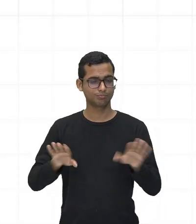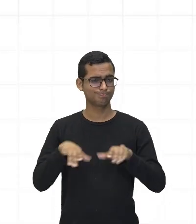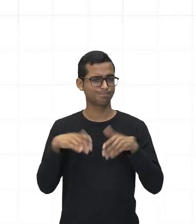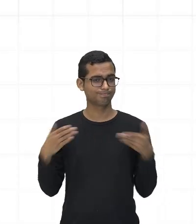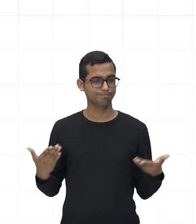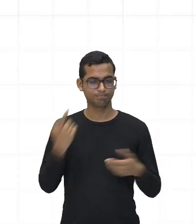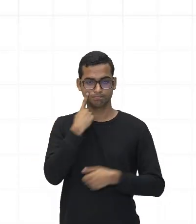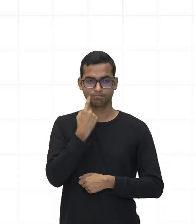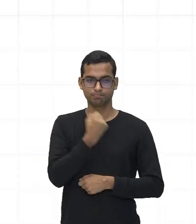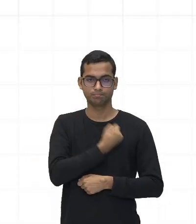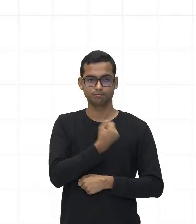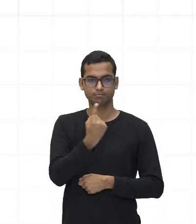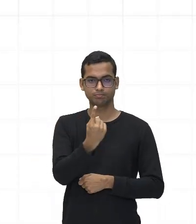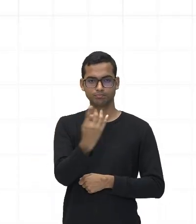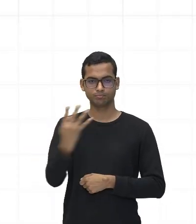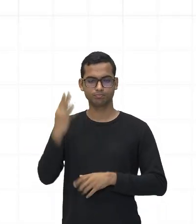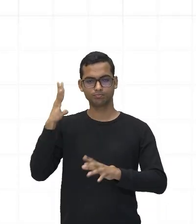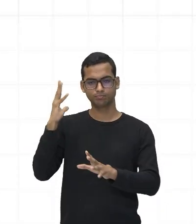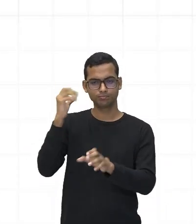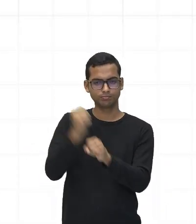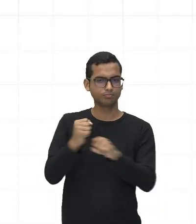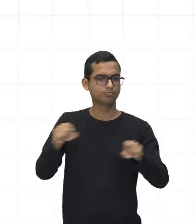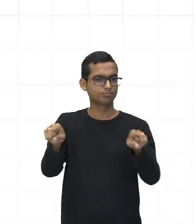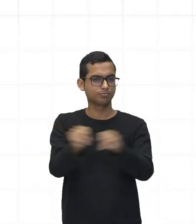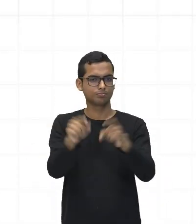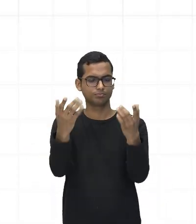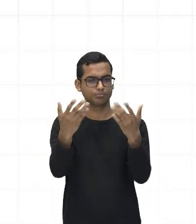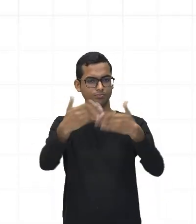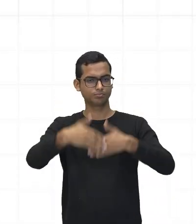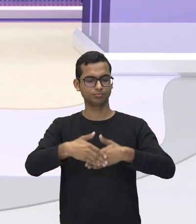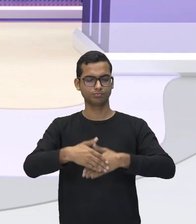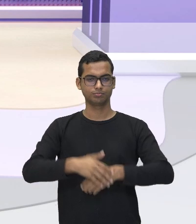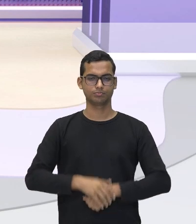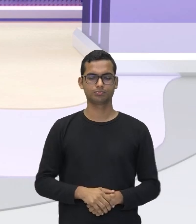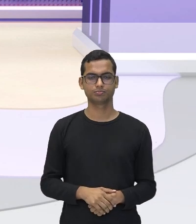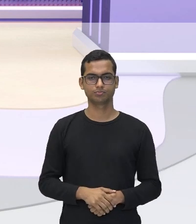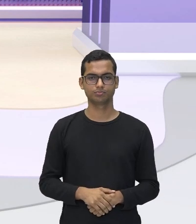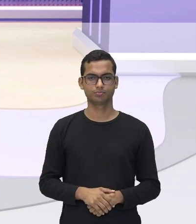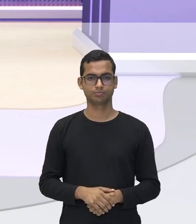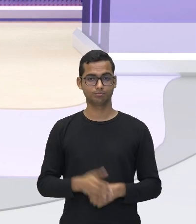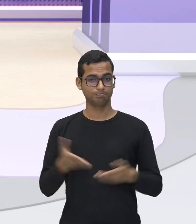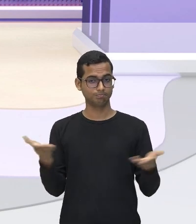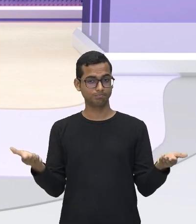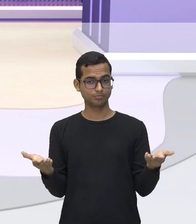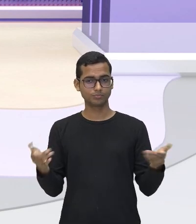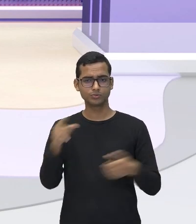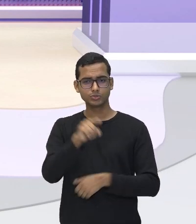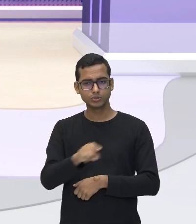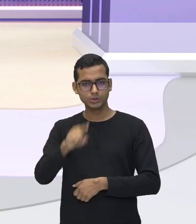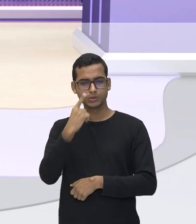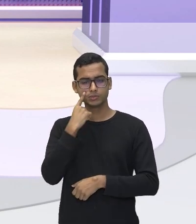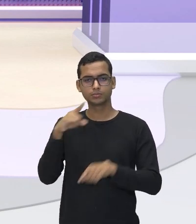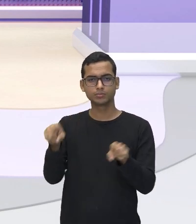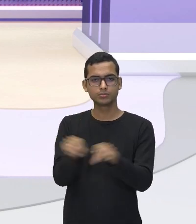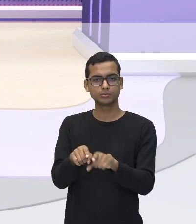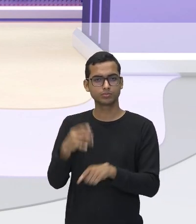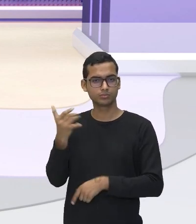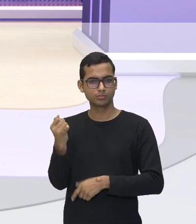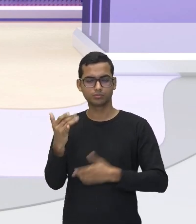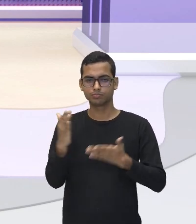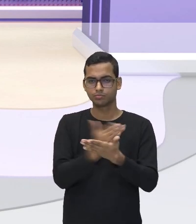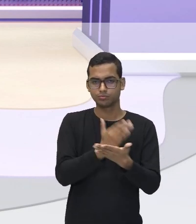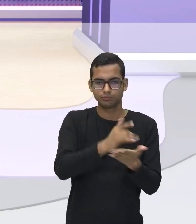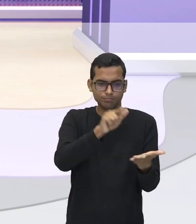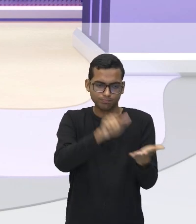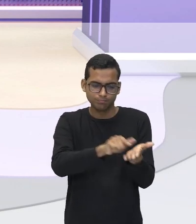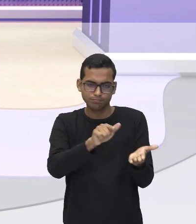Aula 14, revisão e avaliação. Então agora você pega a sua caneta, pega o seu